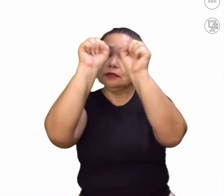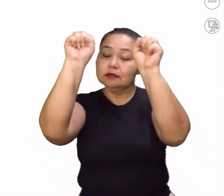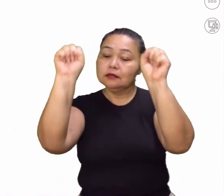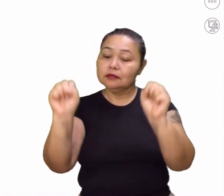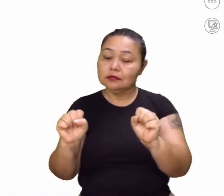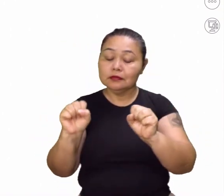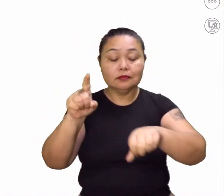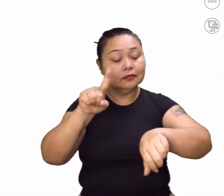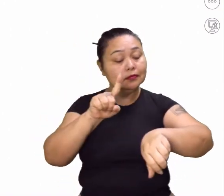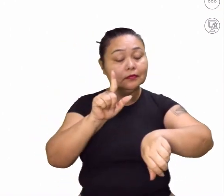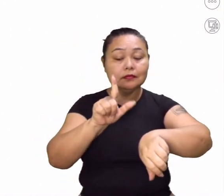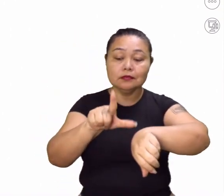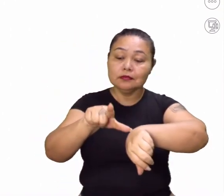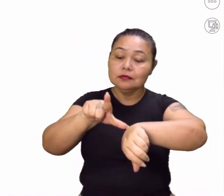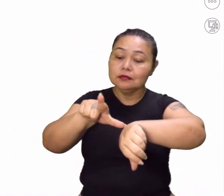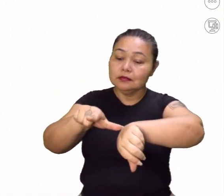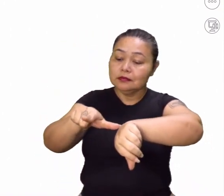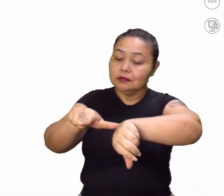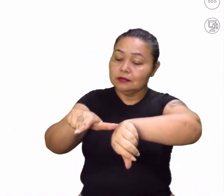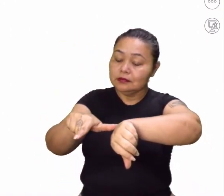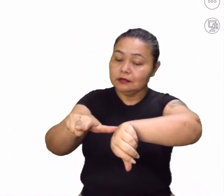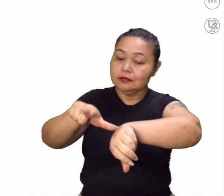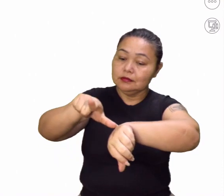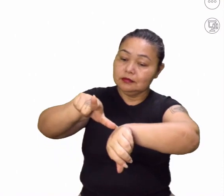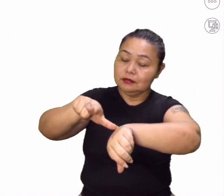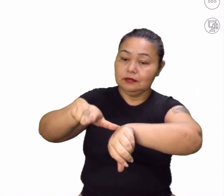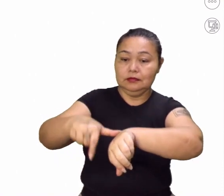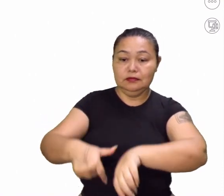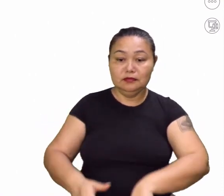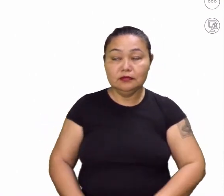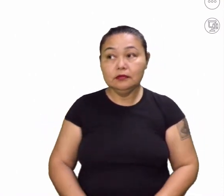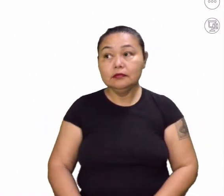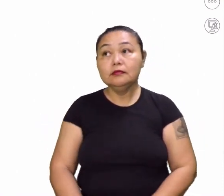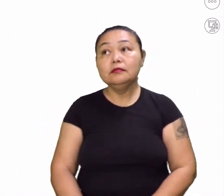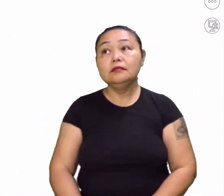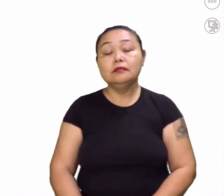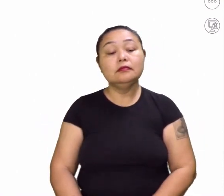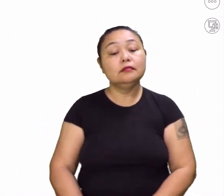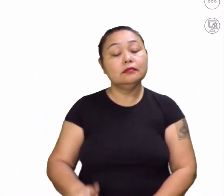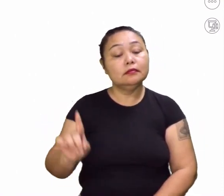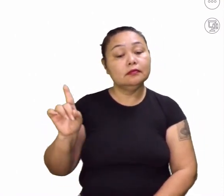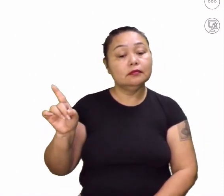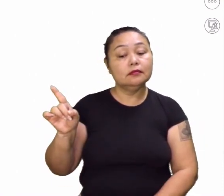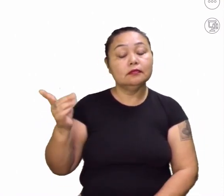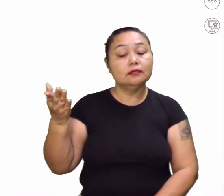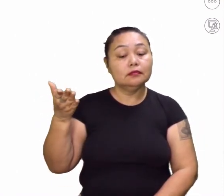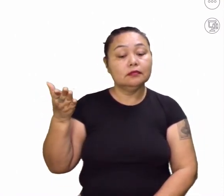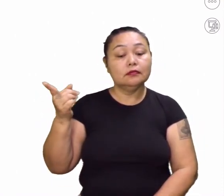o sistema de fusos horários. Então, agora sim, a gente vai ver uma coisa que é